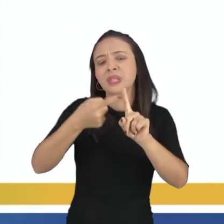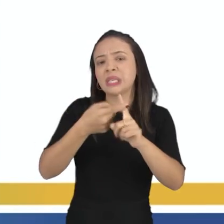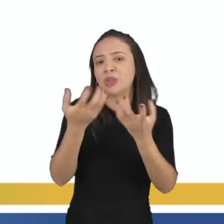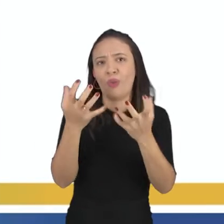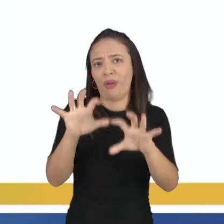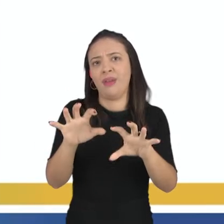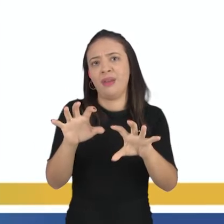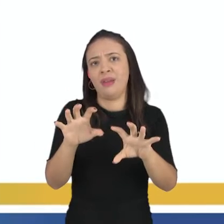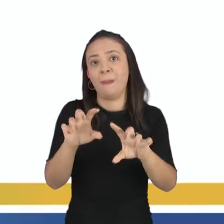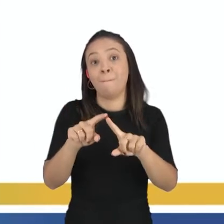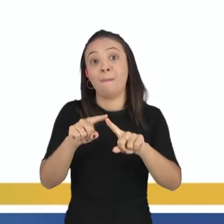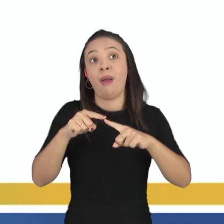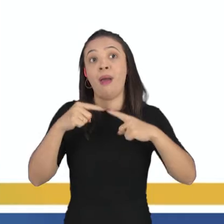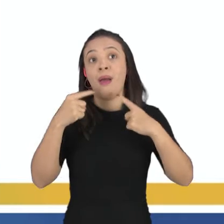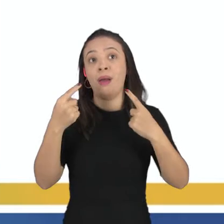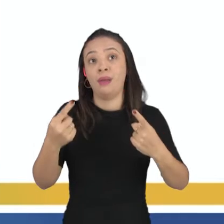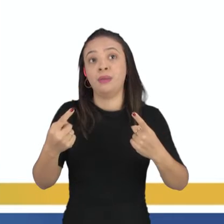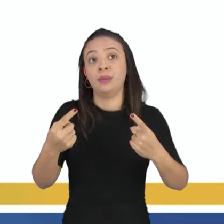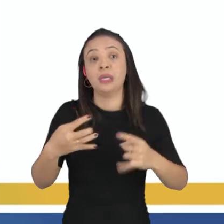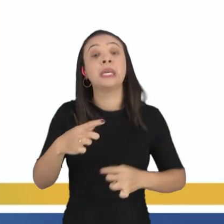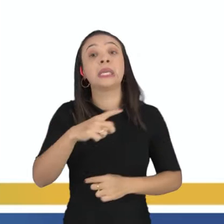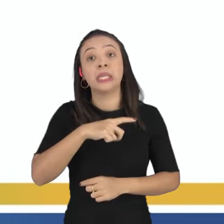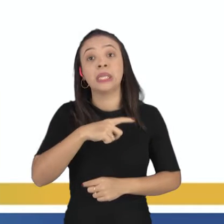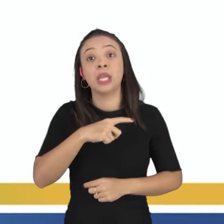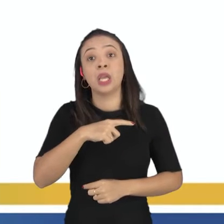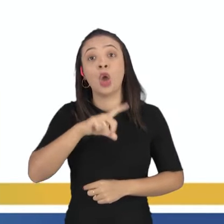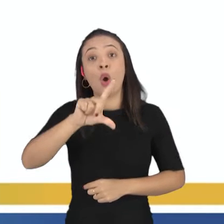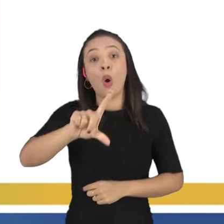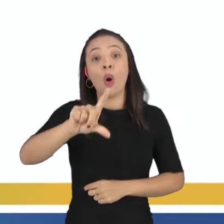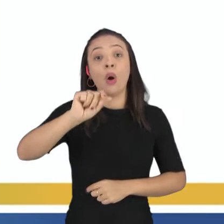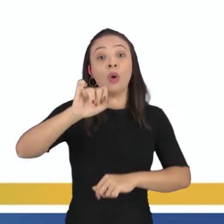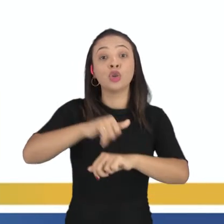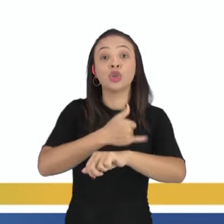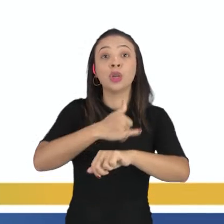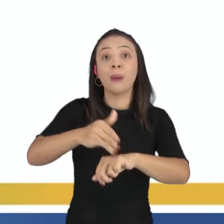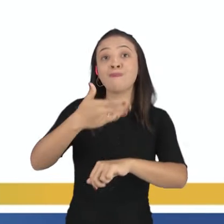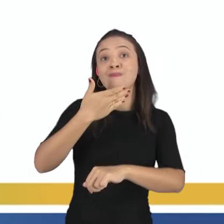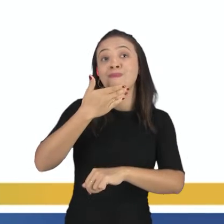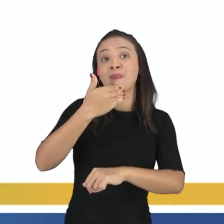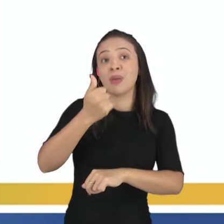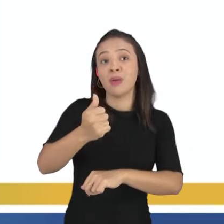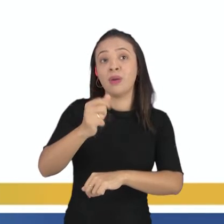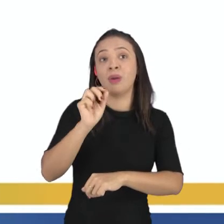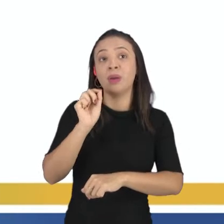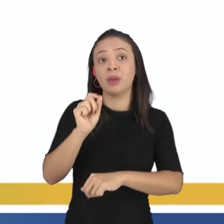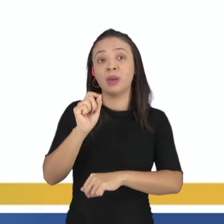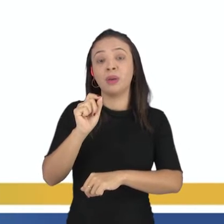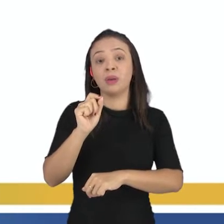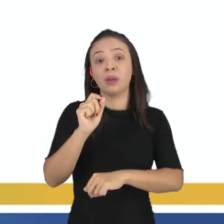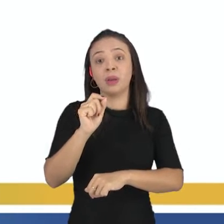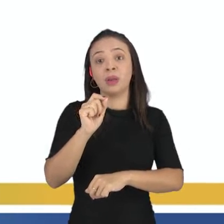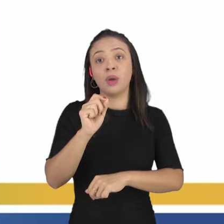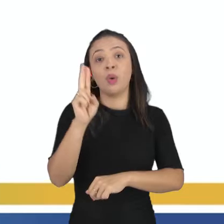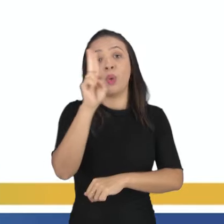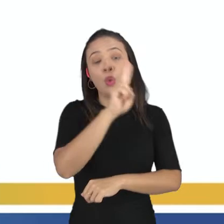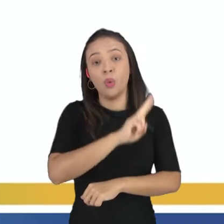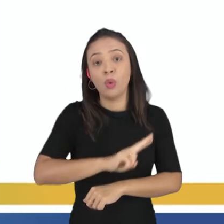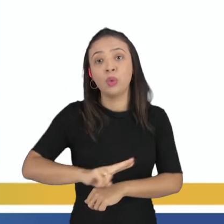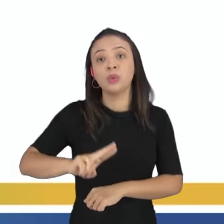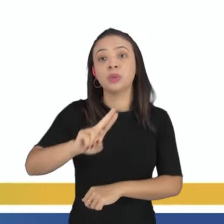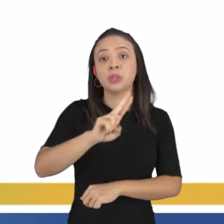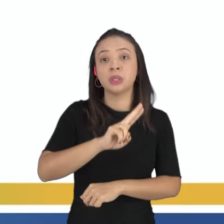gravidez indesejada. Porém, existe uma solução muito melhor, que são os eficazes e conhecidos